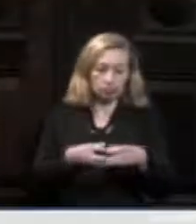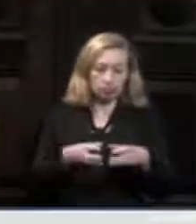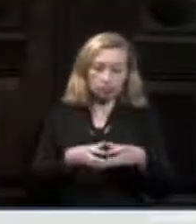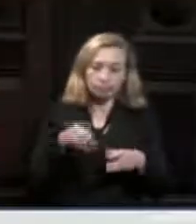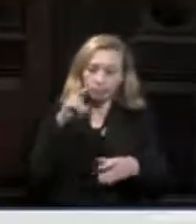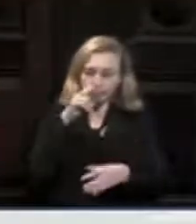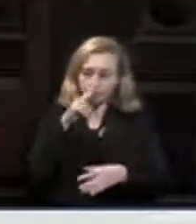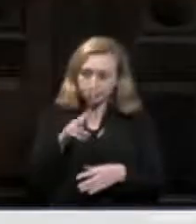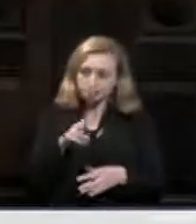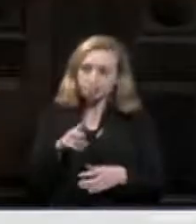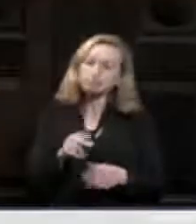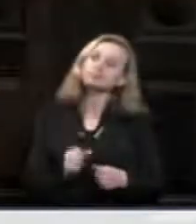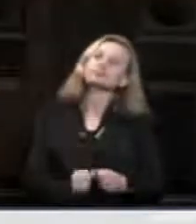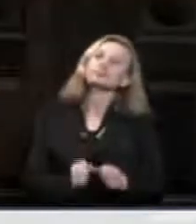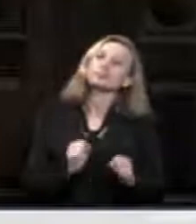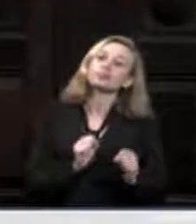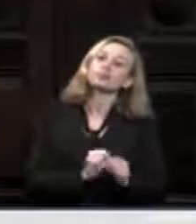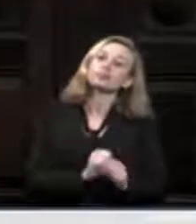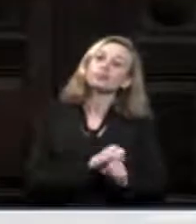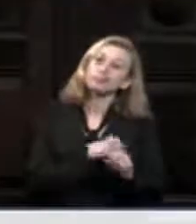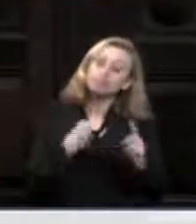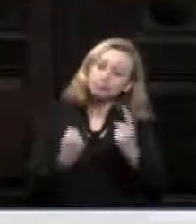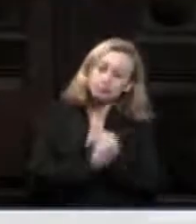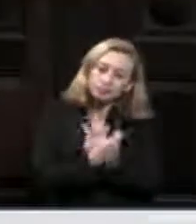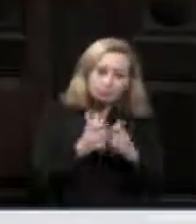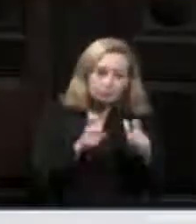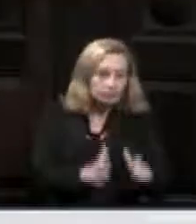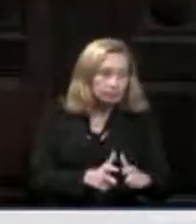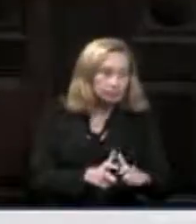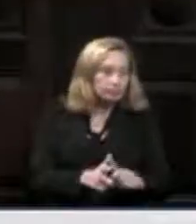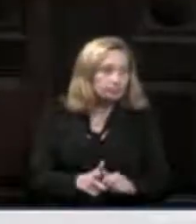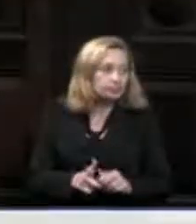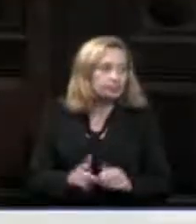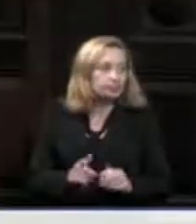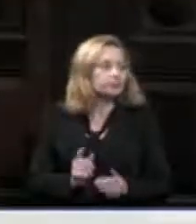pelo encontro, pela palavra, pela acolhida de um